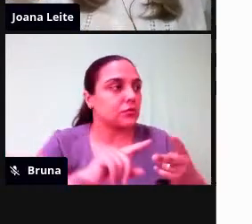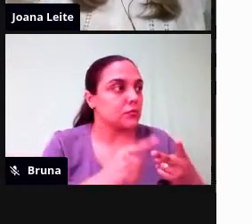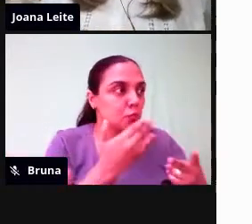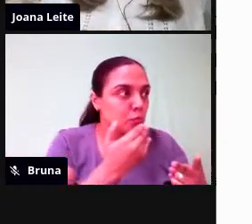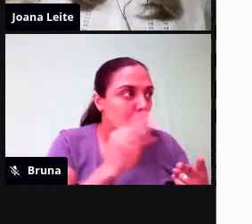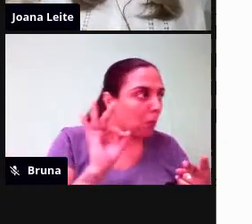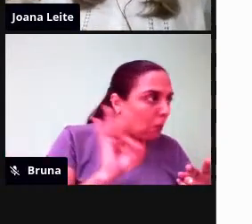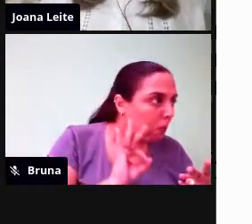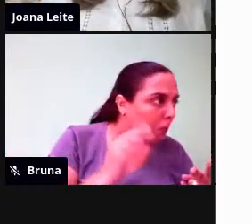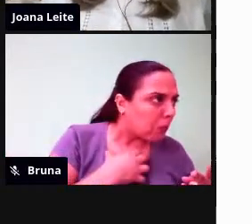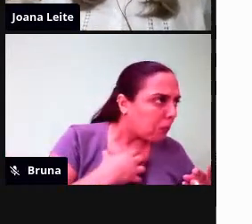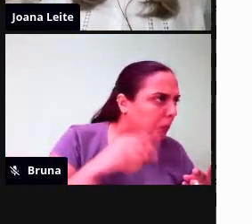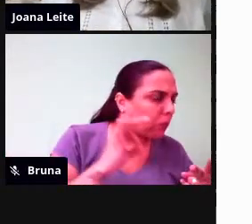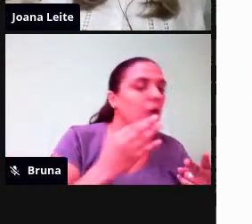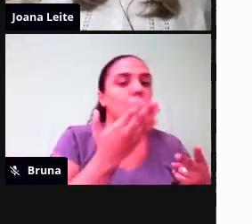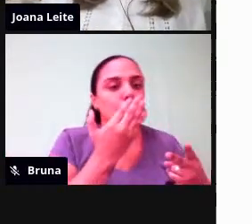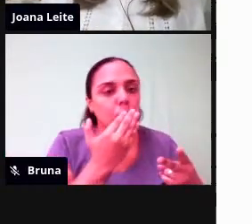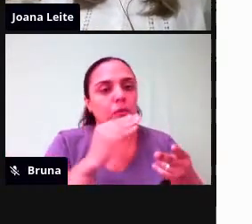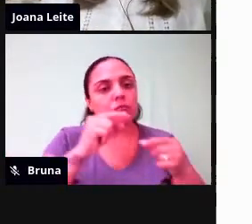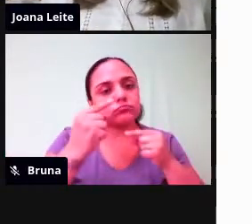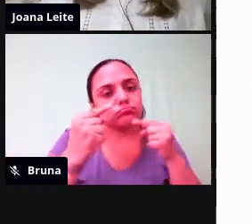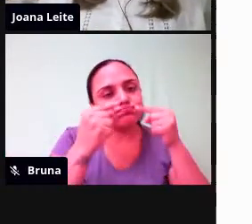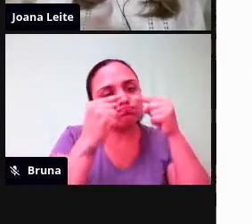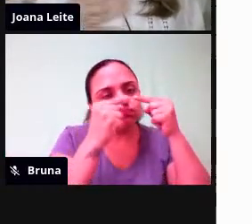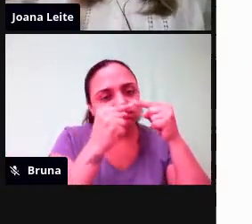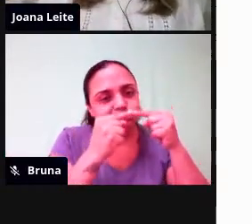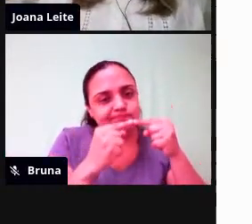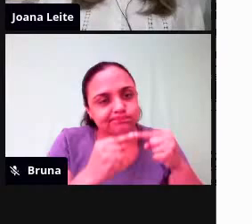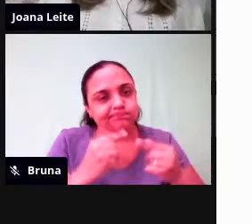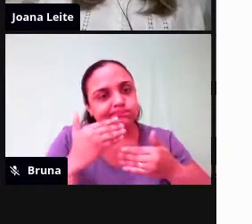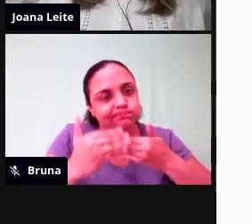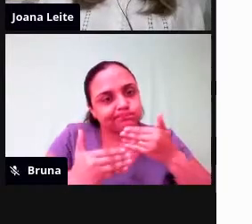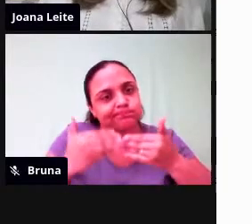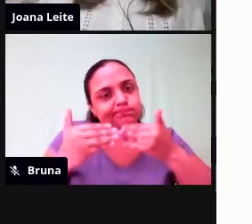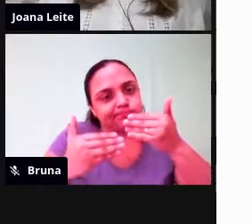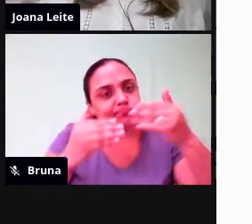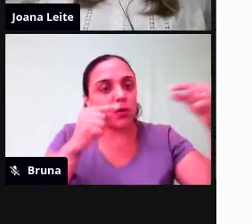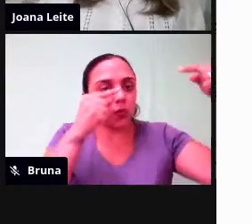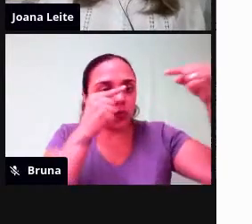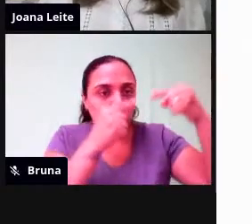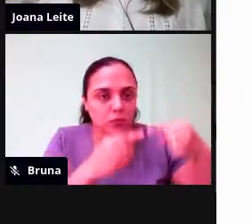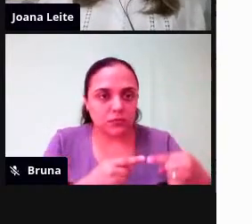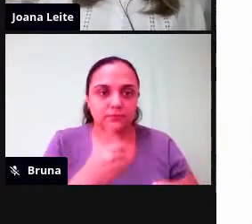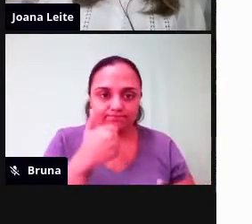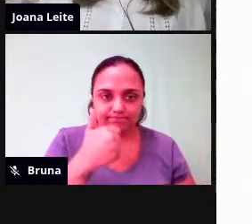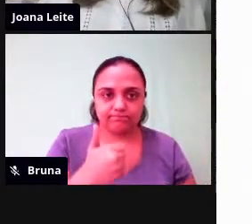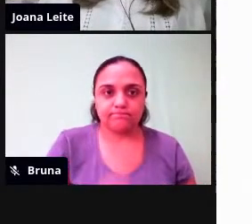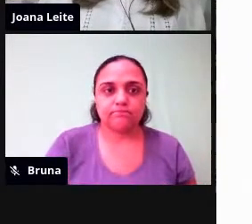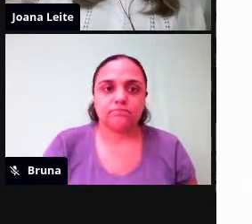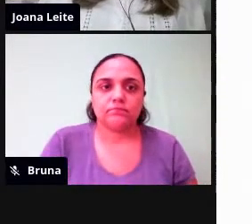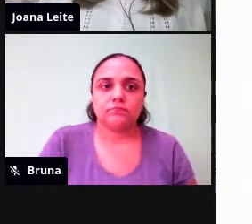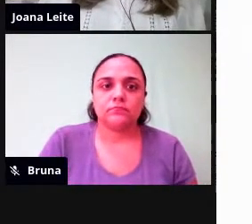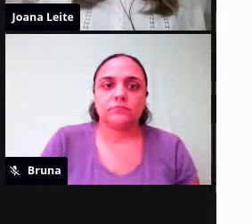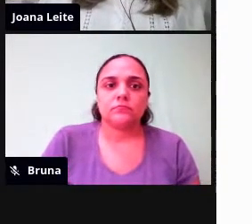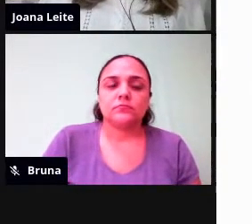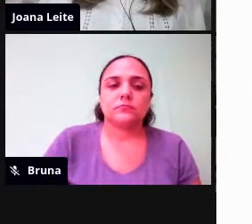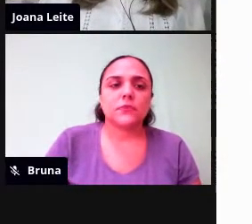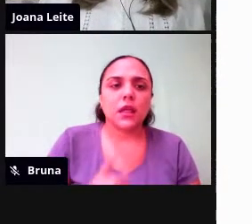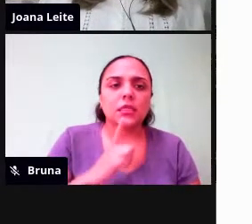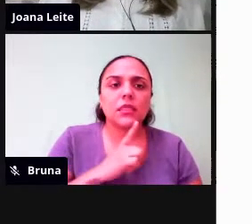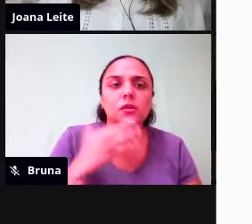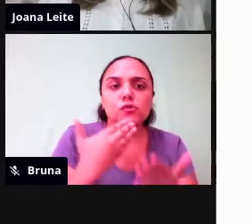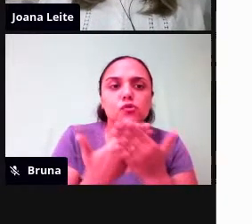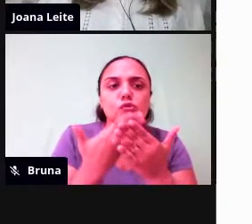for bem tolerado, aí a gente vai remover esse produto e ele não vai consumir, tá bom? Aqui é um estudo